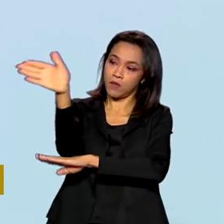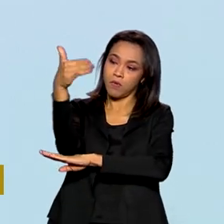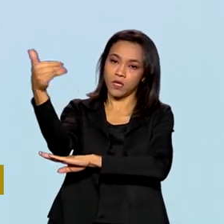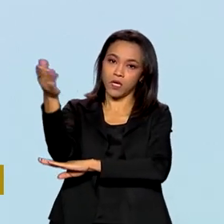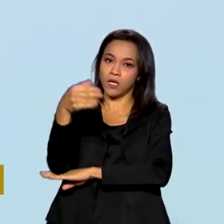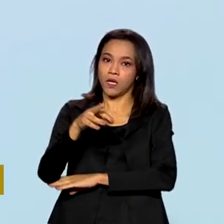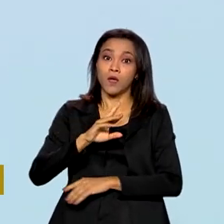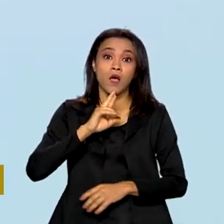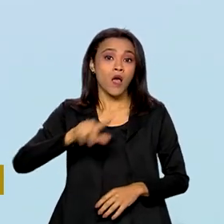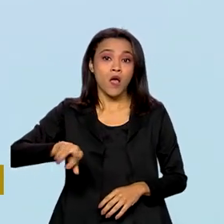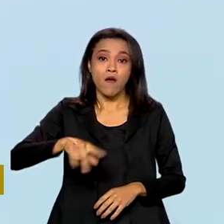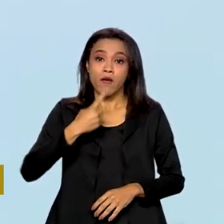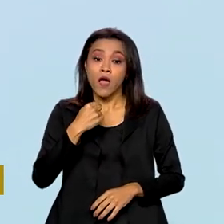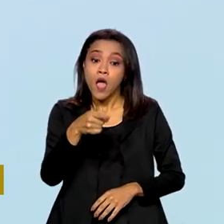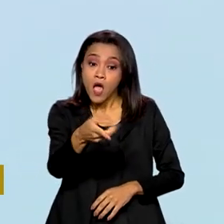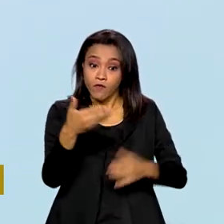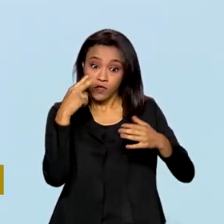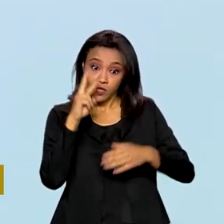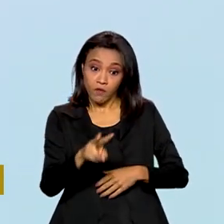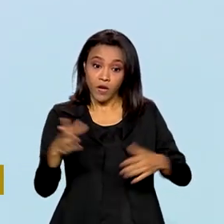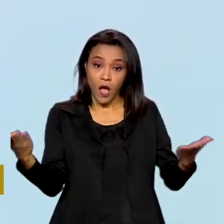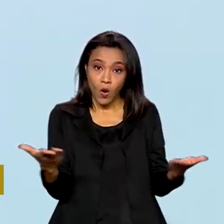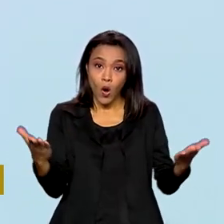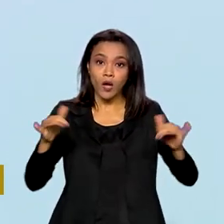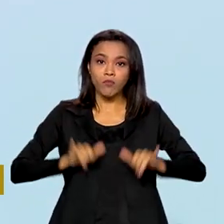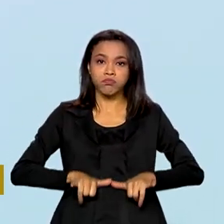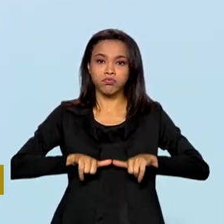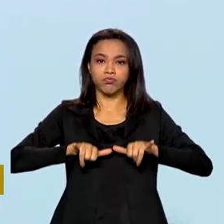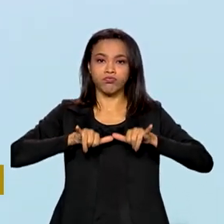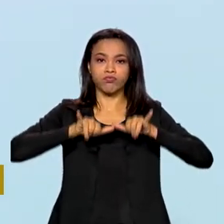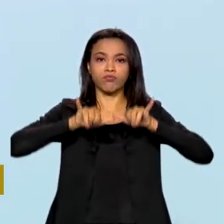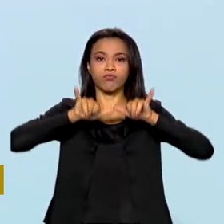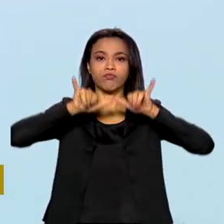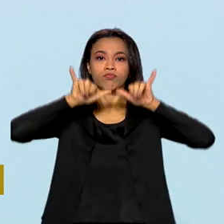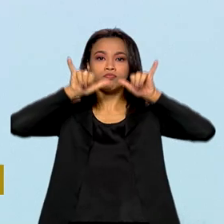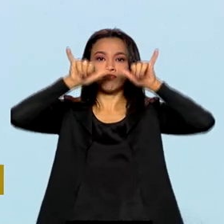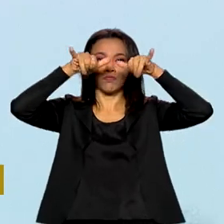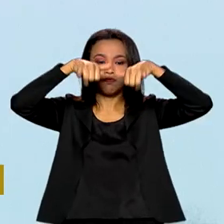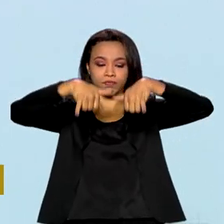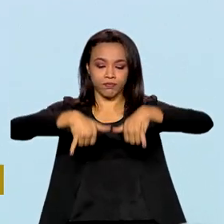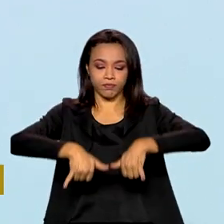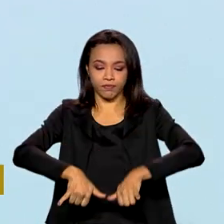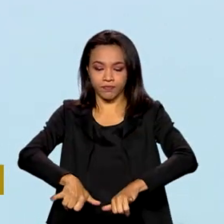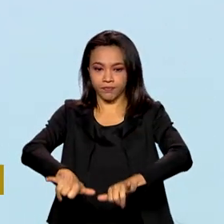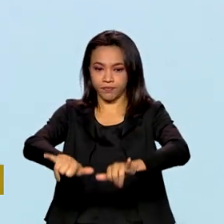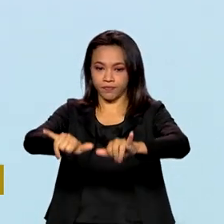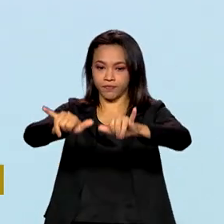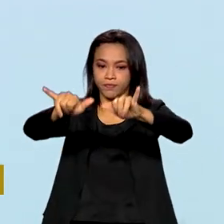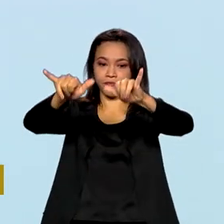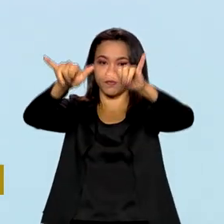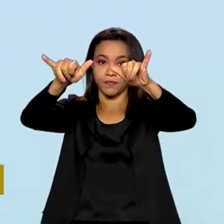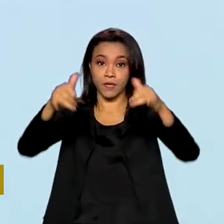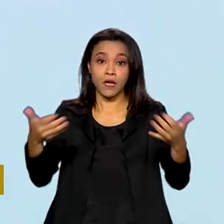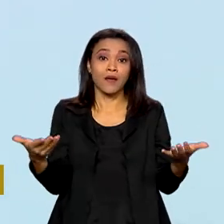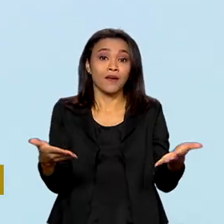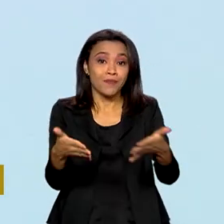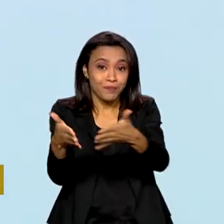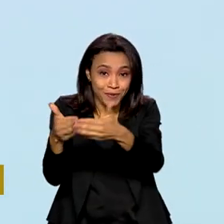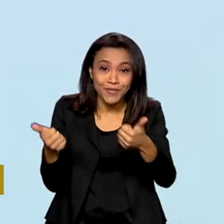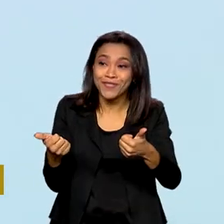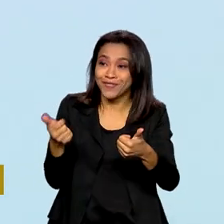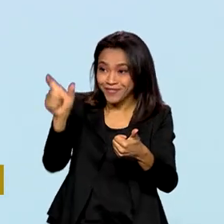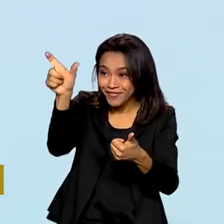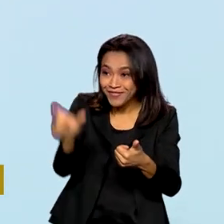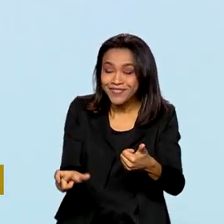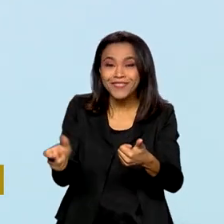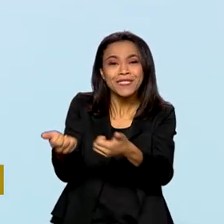Vê neste momento aí no ar os aviões da Esquadrilha da Fumaça. Major, a gente precisa agora da sua ajuda. Conta aí pra gente o